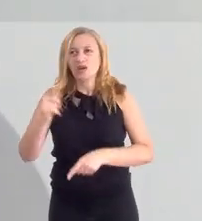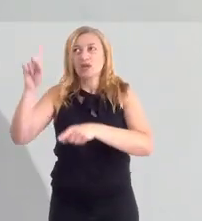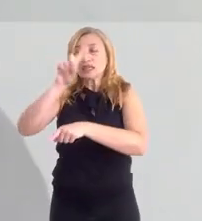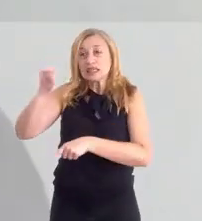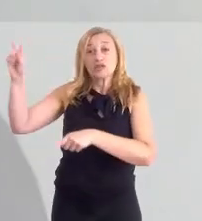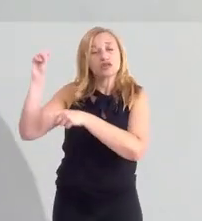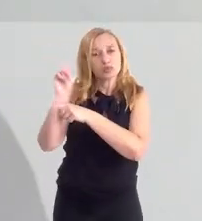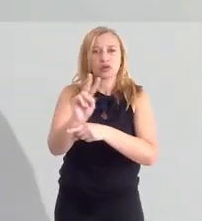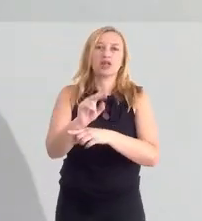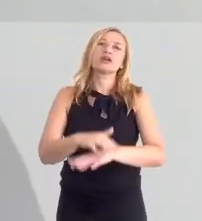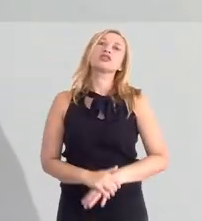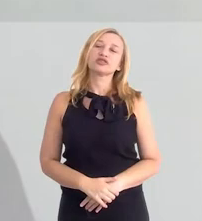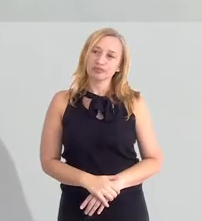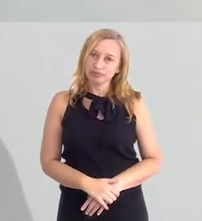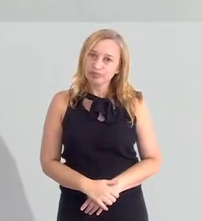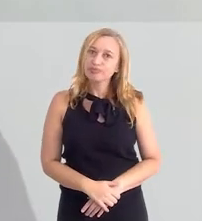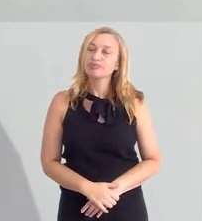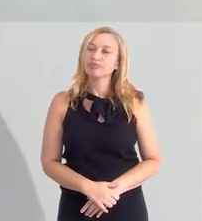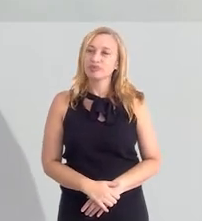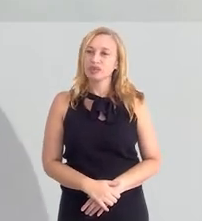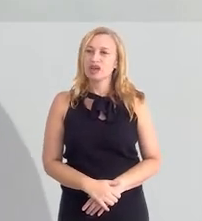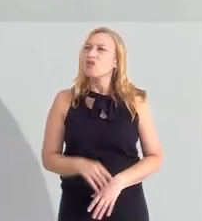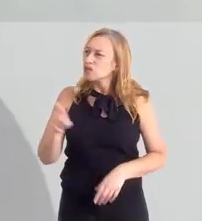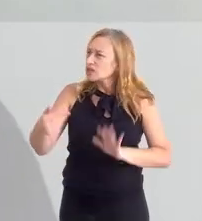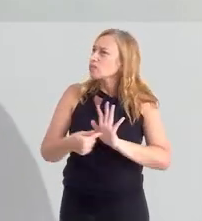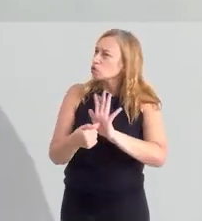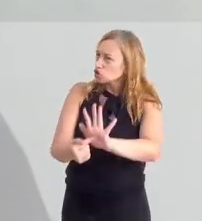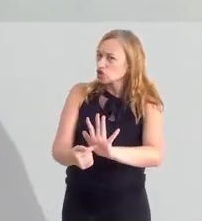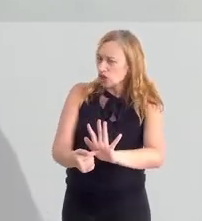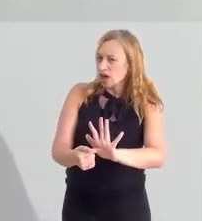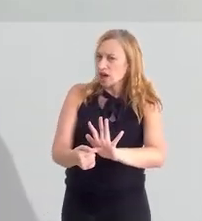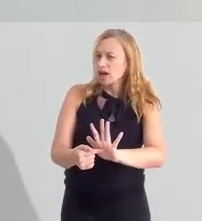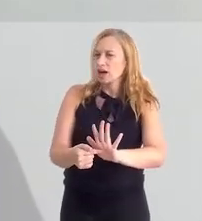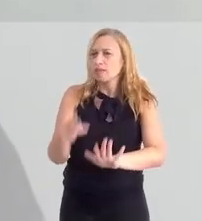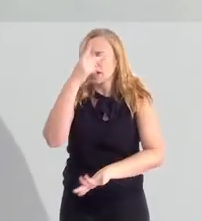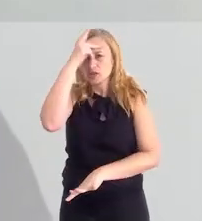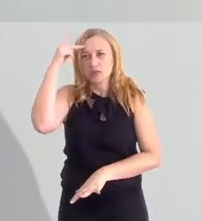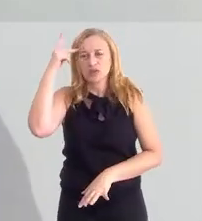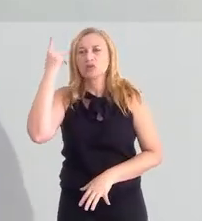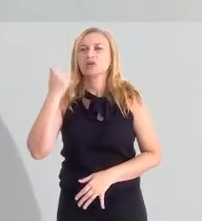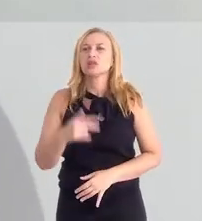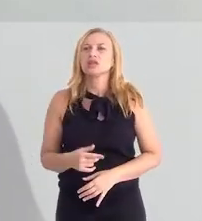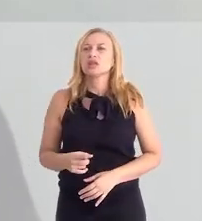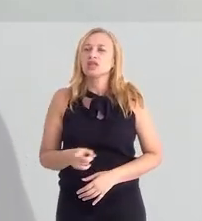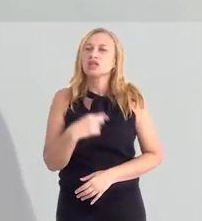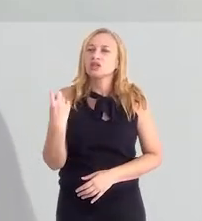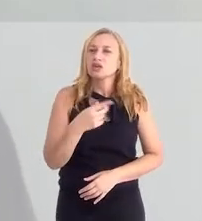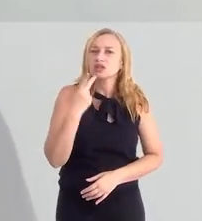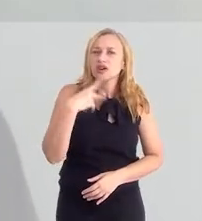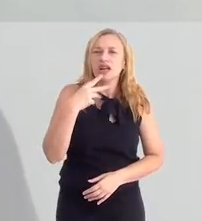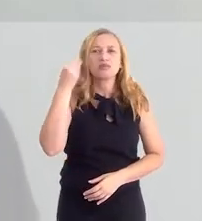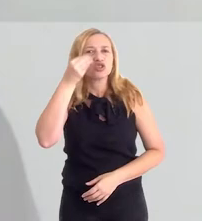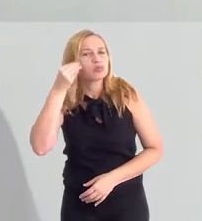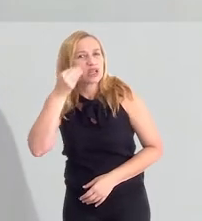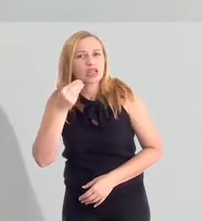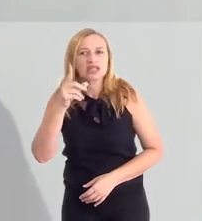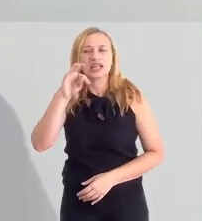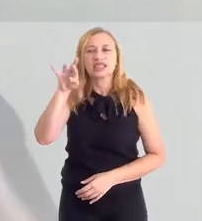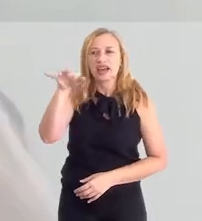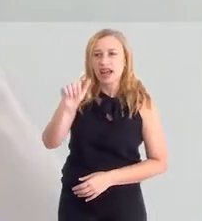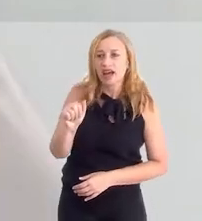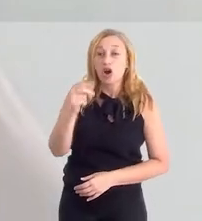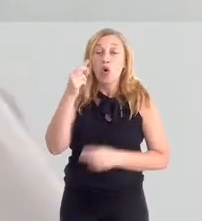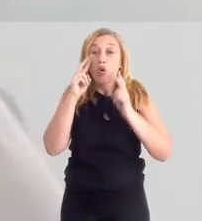Então, percebe, Daniela? Você começa a mostrar para as pessoas que o que nós chamamos de experiência